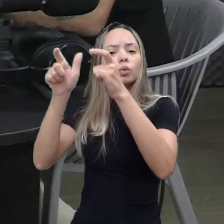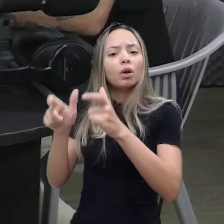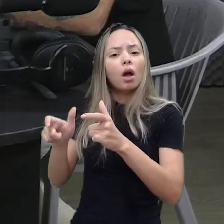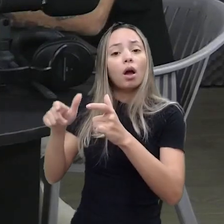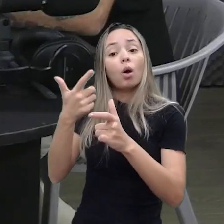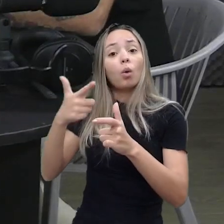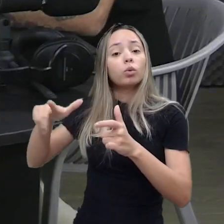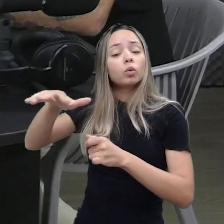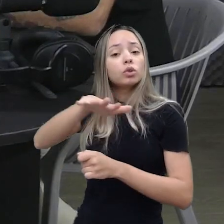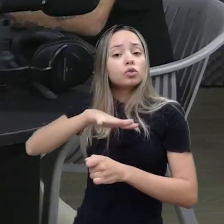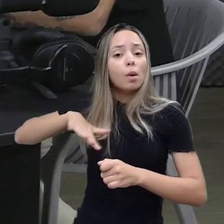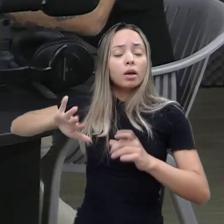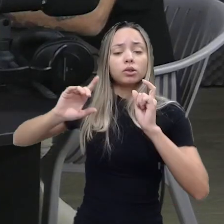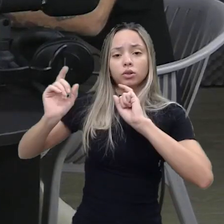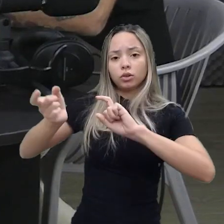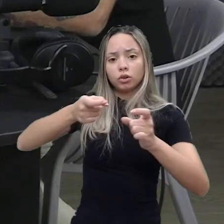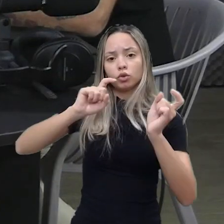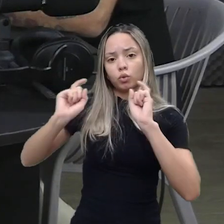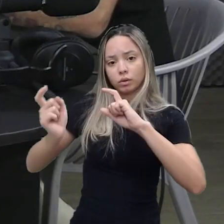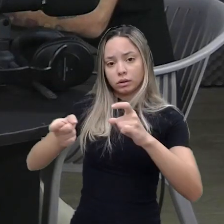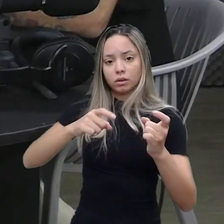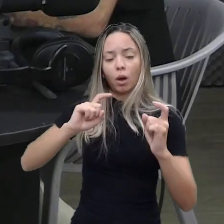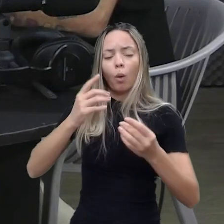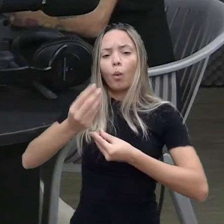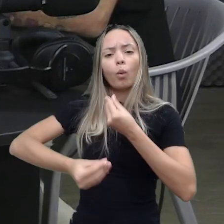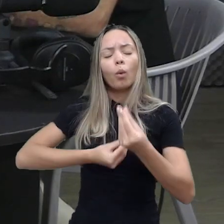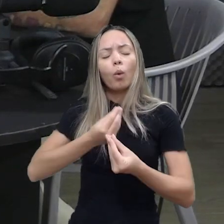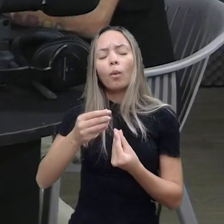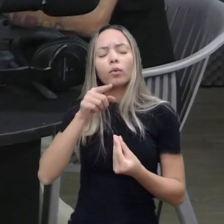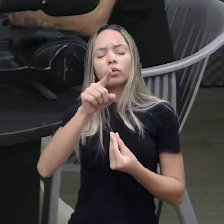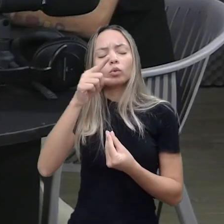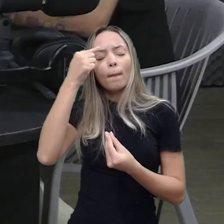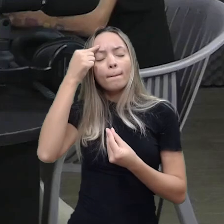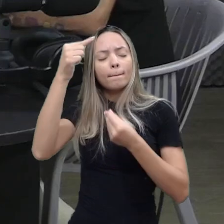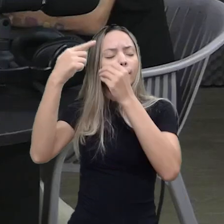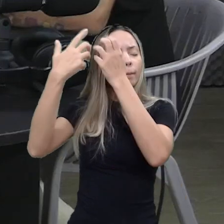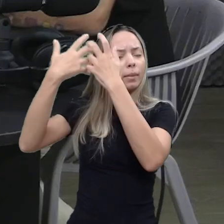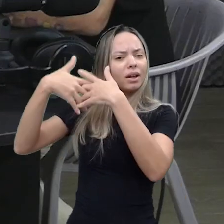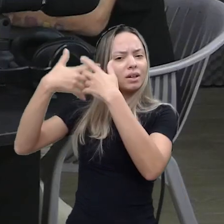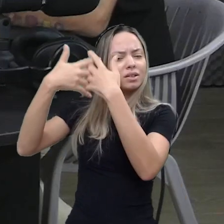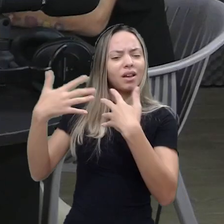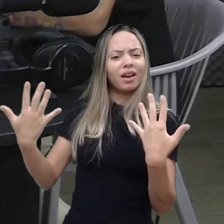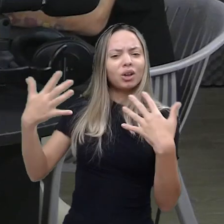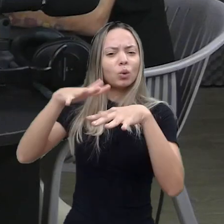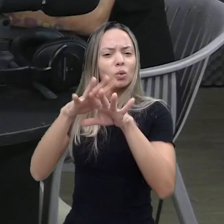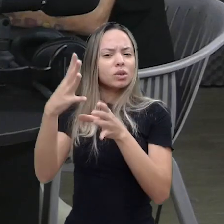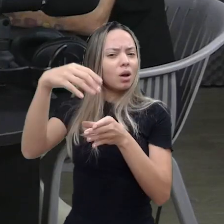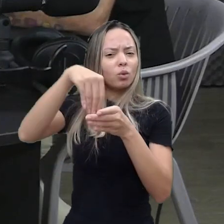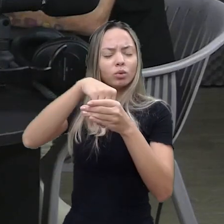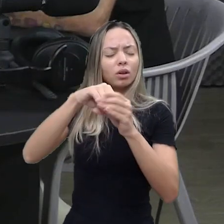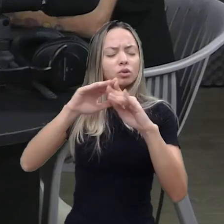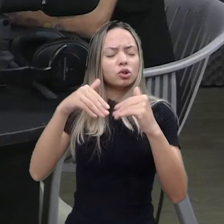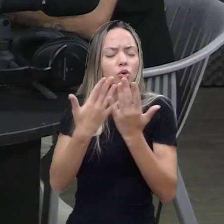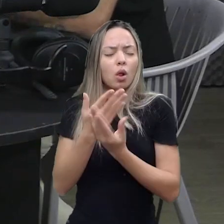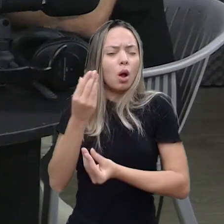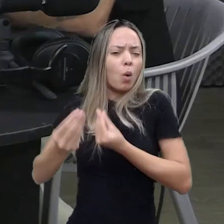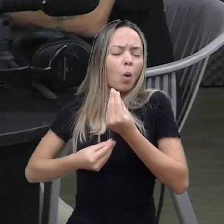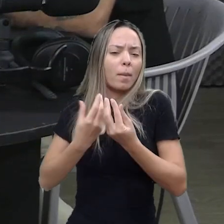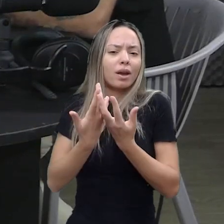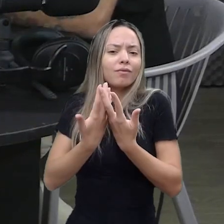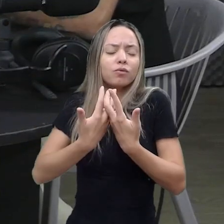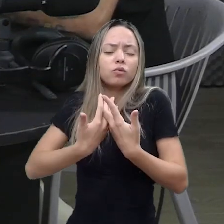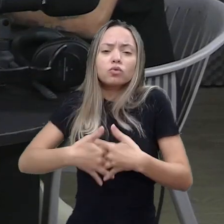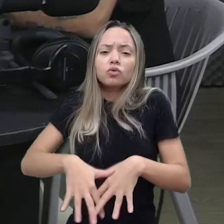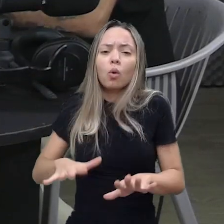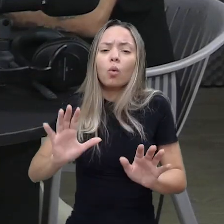de discussão. Como você pensa a inclusão na escola? Como é que ela poderia acontecer? Como é que ela acontece?